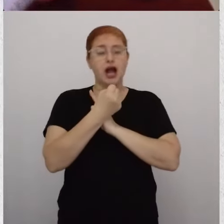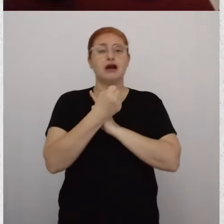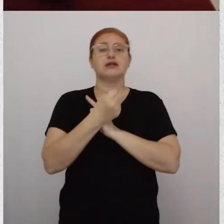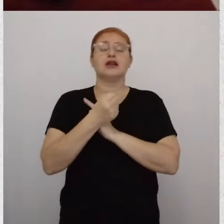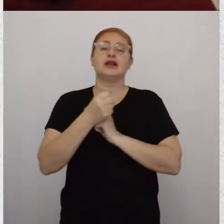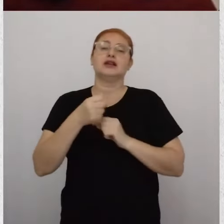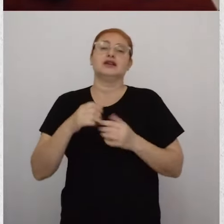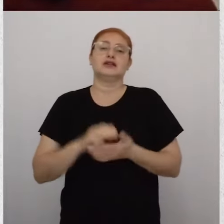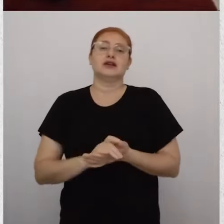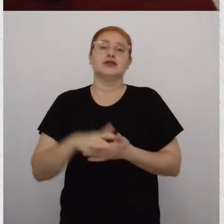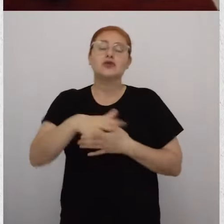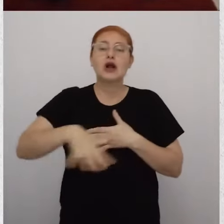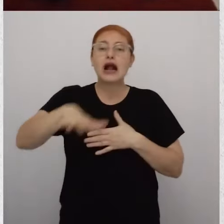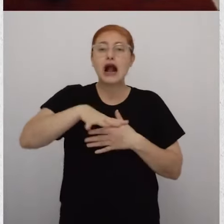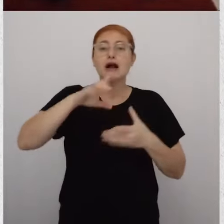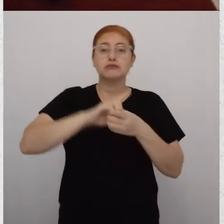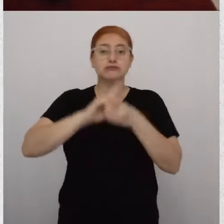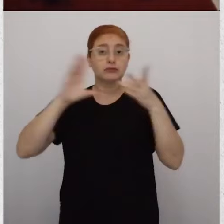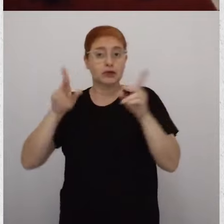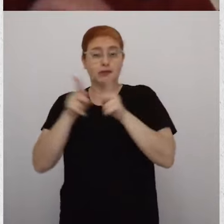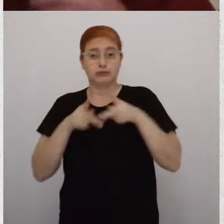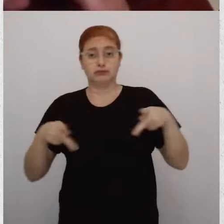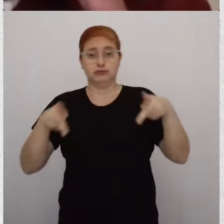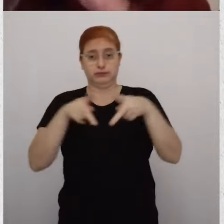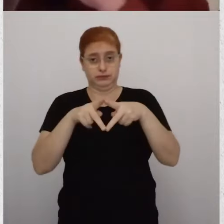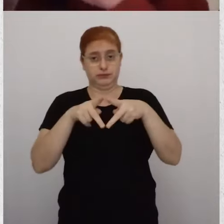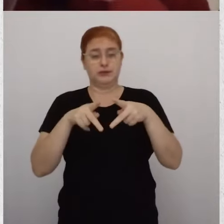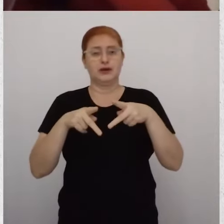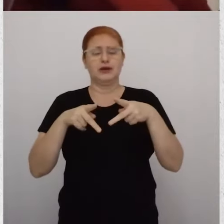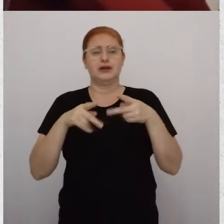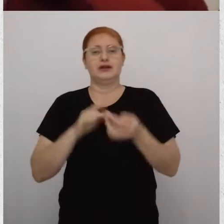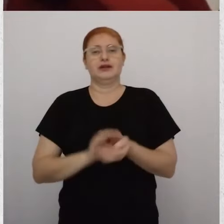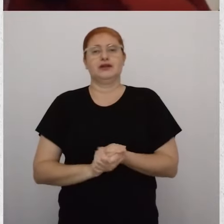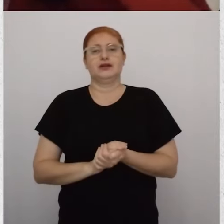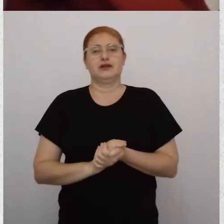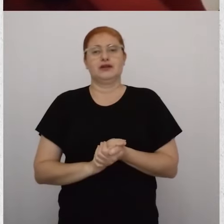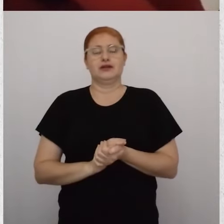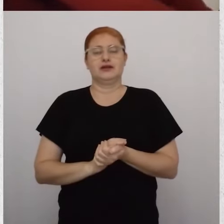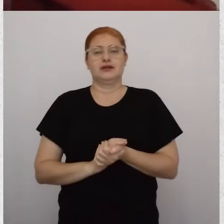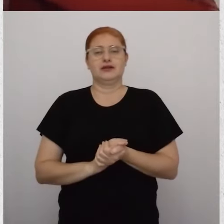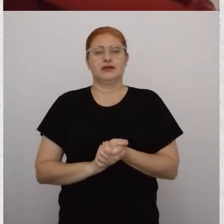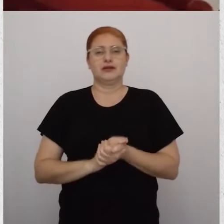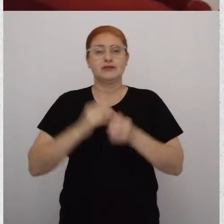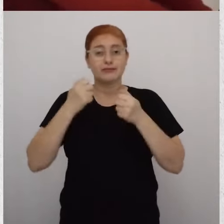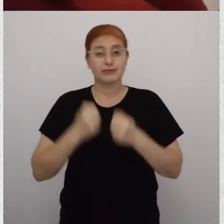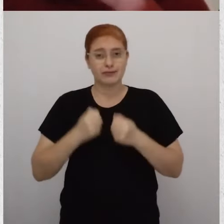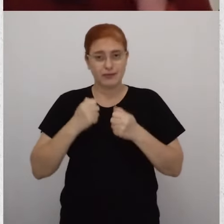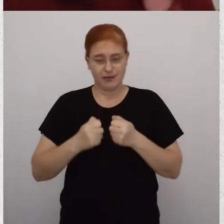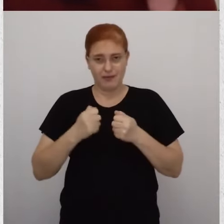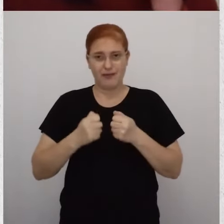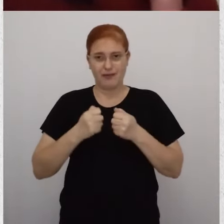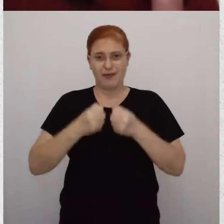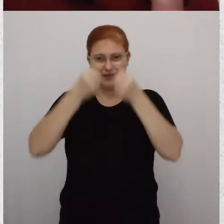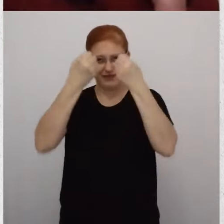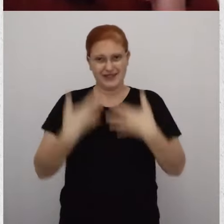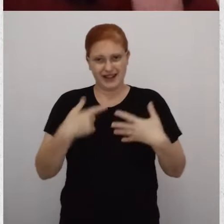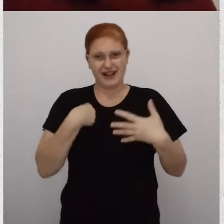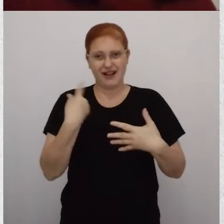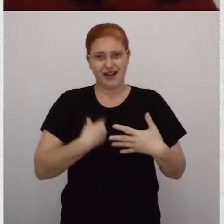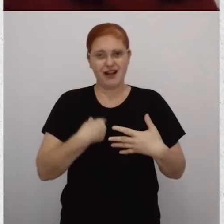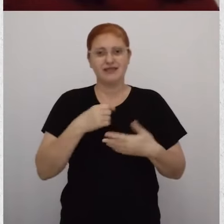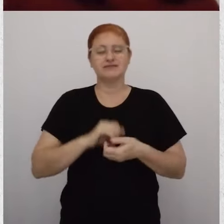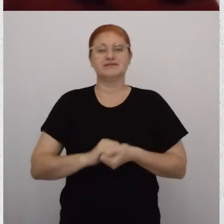no chamado campo democrático popular. Como é que poderia traduzir isso aí para a